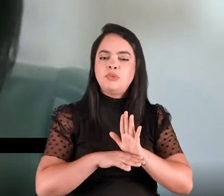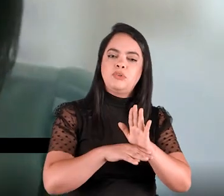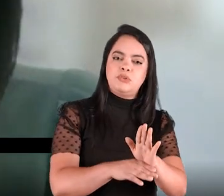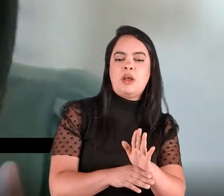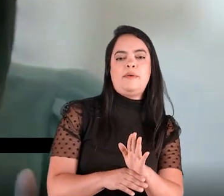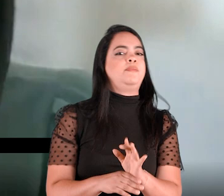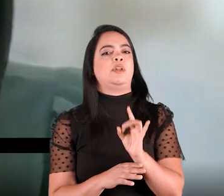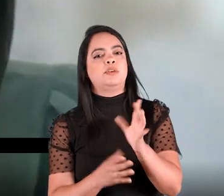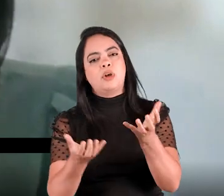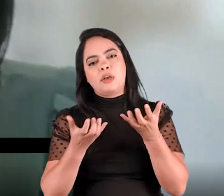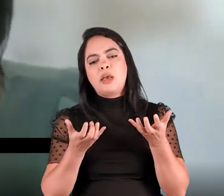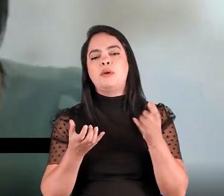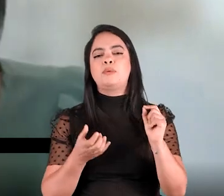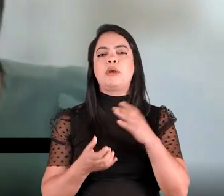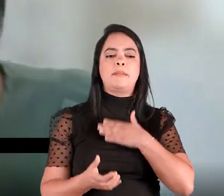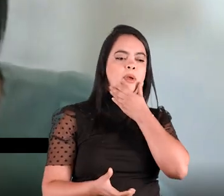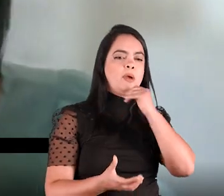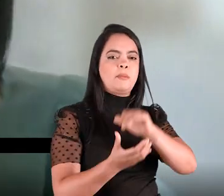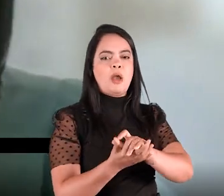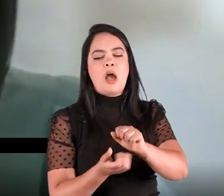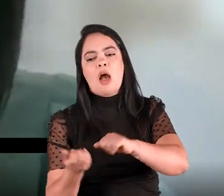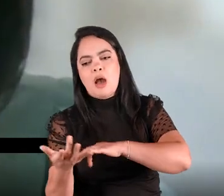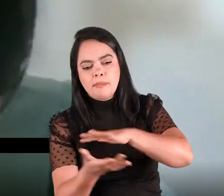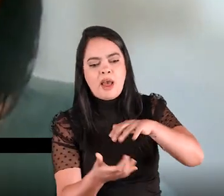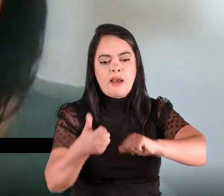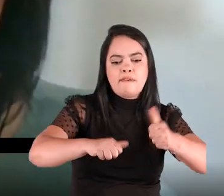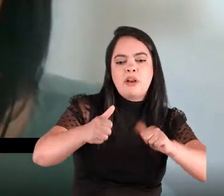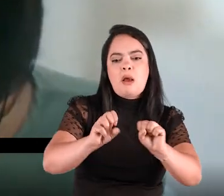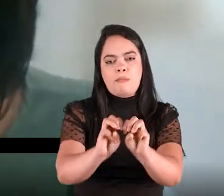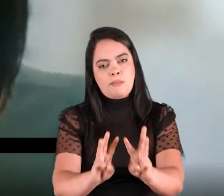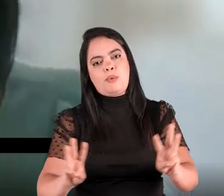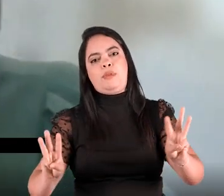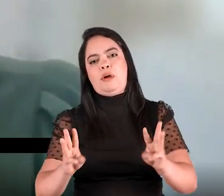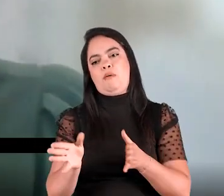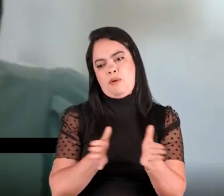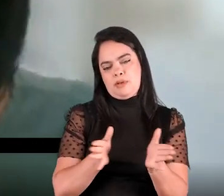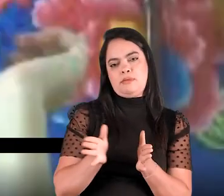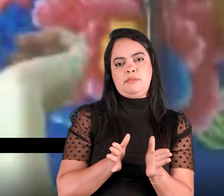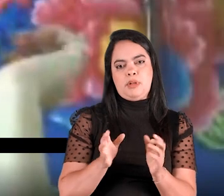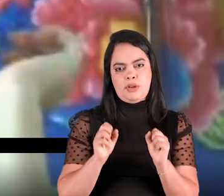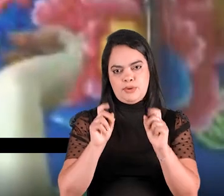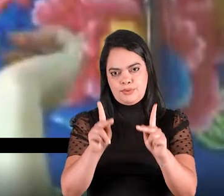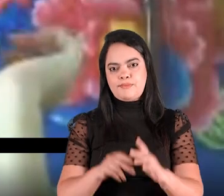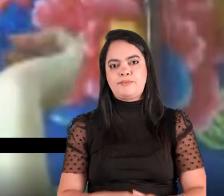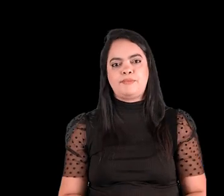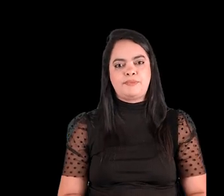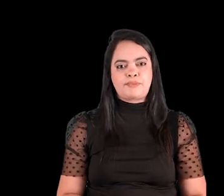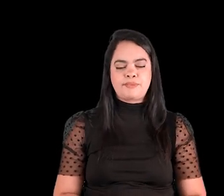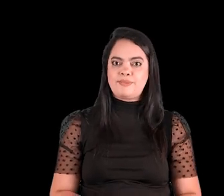nesse processo para qualificar o material do portal. Tudo bem? Era mais a nós.